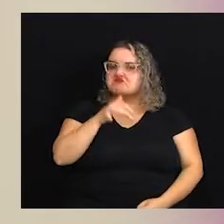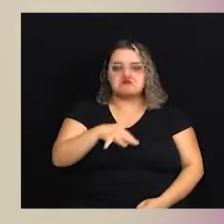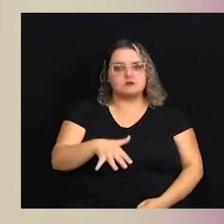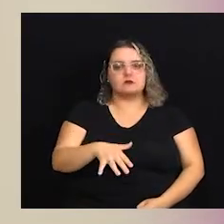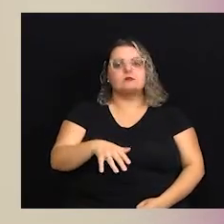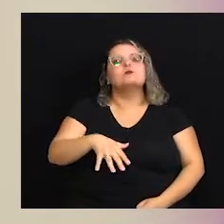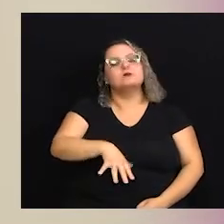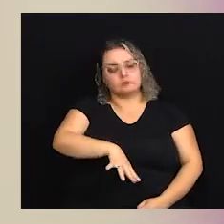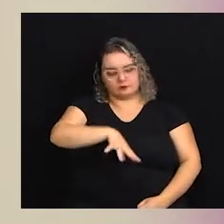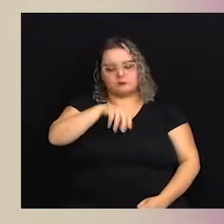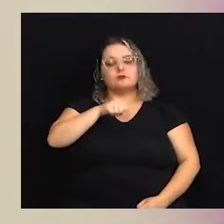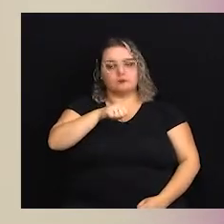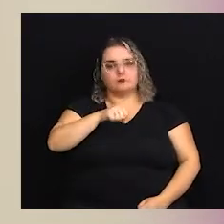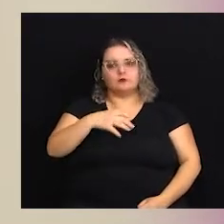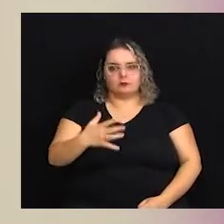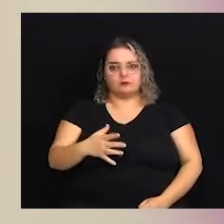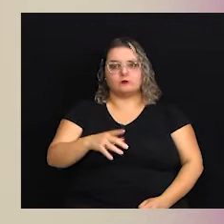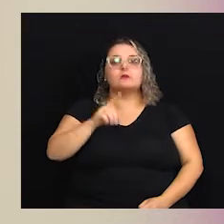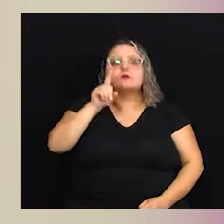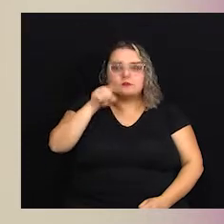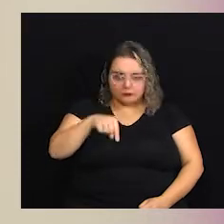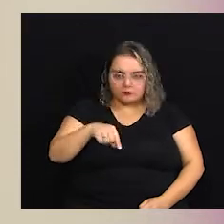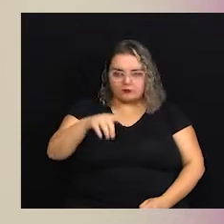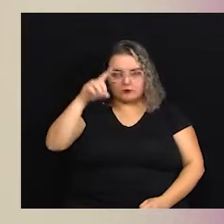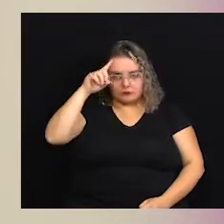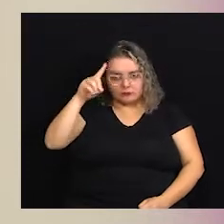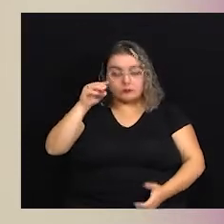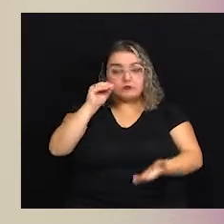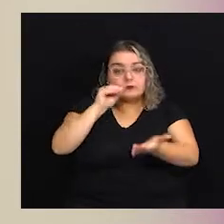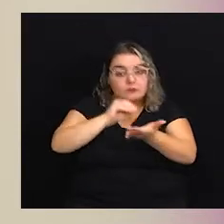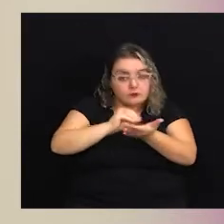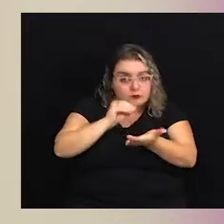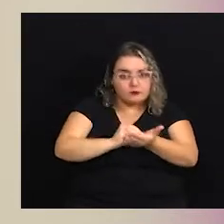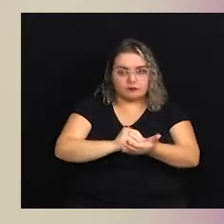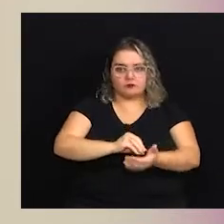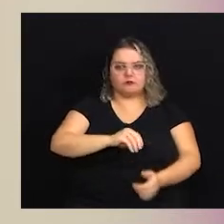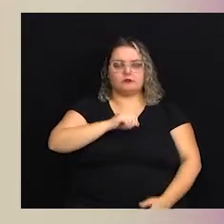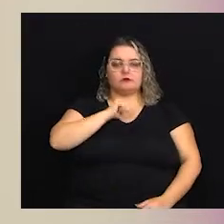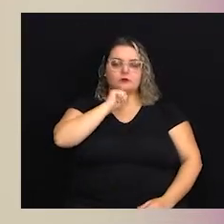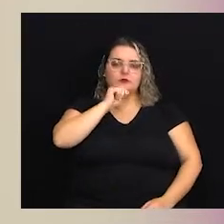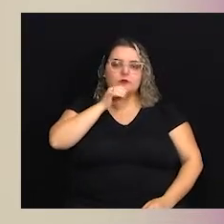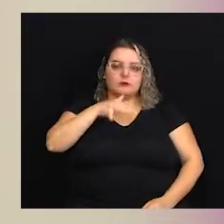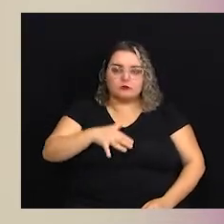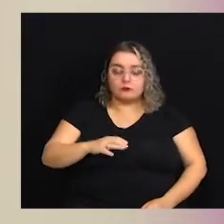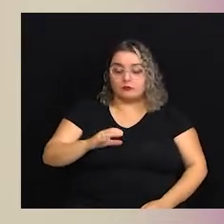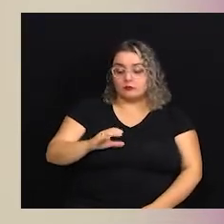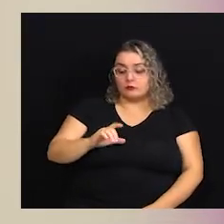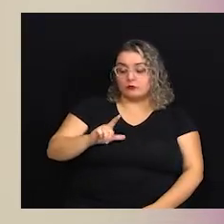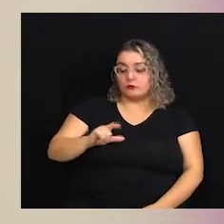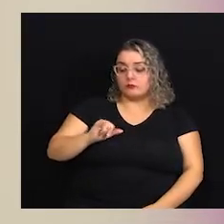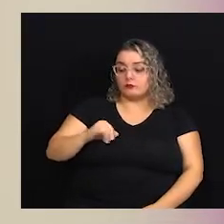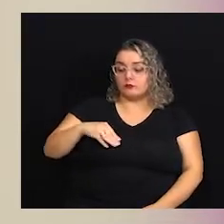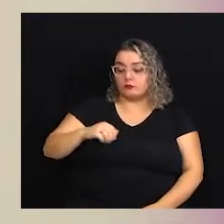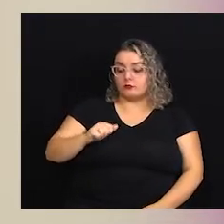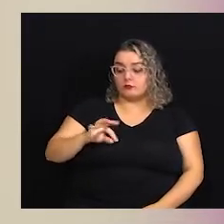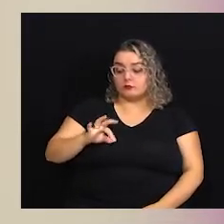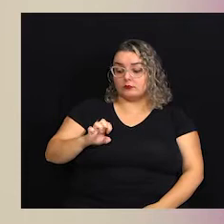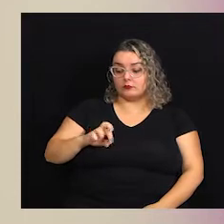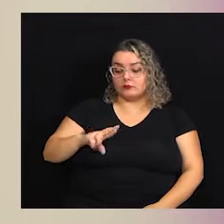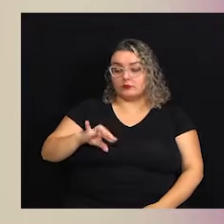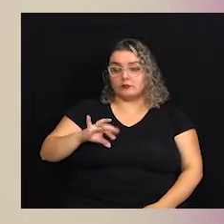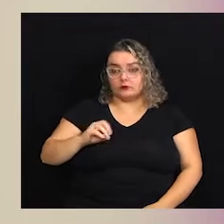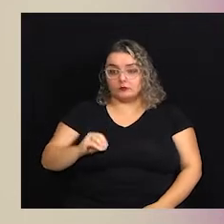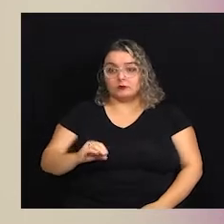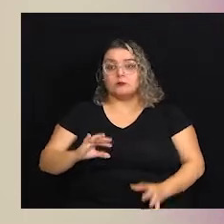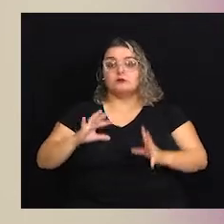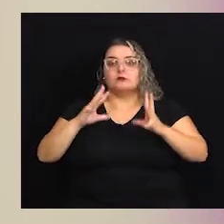menopausa, conceitualmente. Então, menopausa é a data da última menstruação. Climatério, o que, que é? É todo um período interpretado